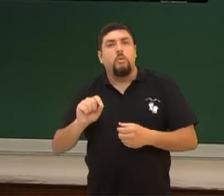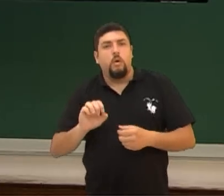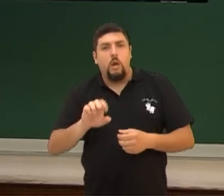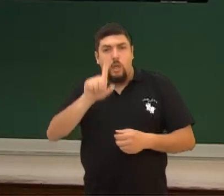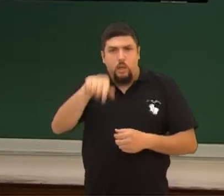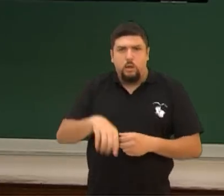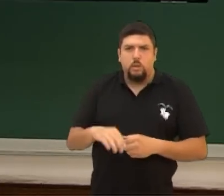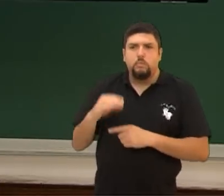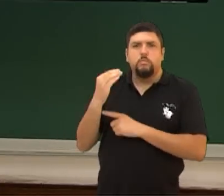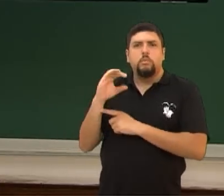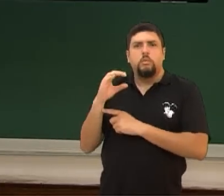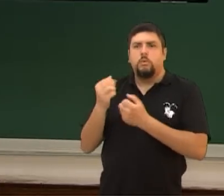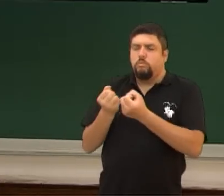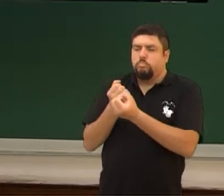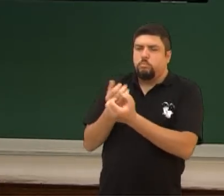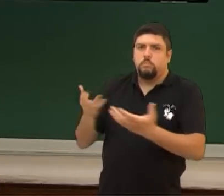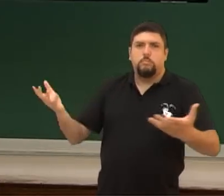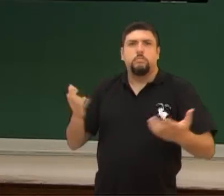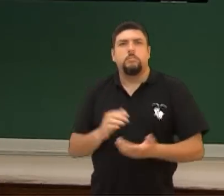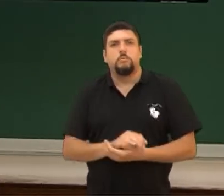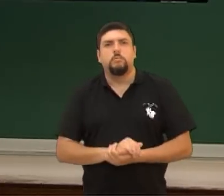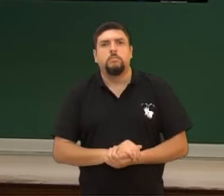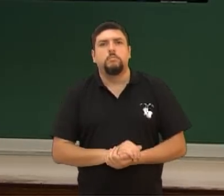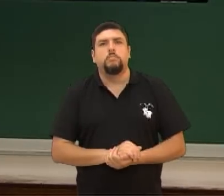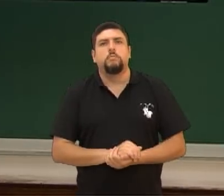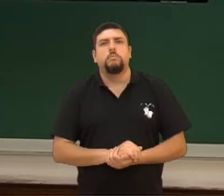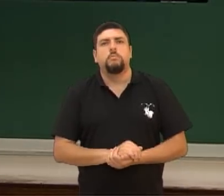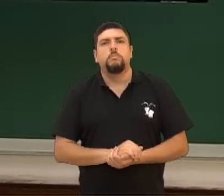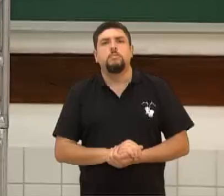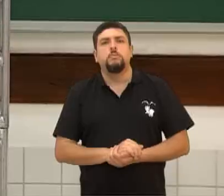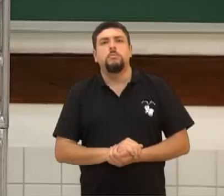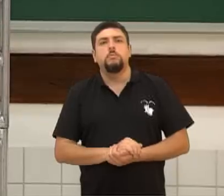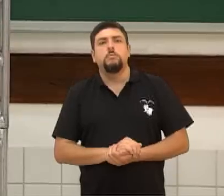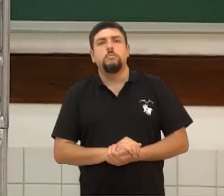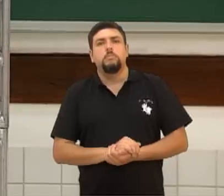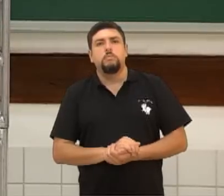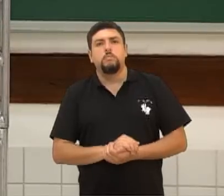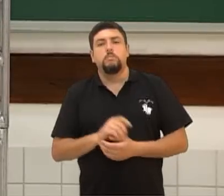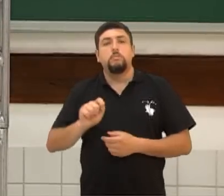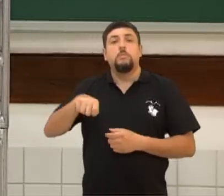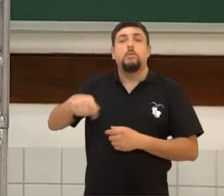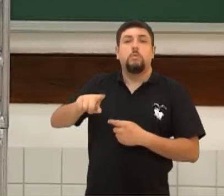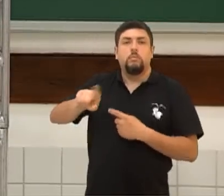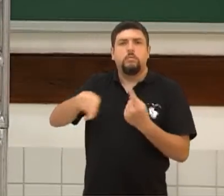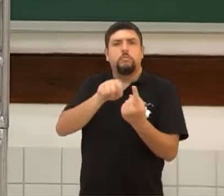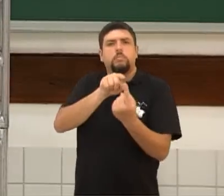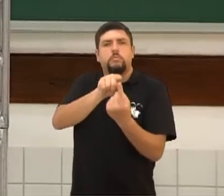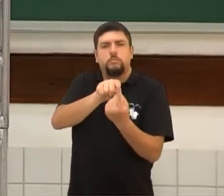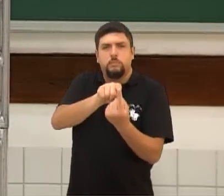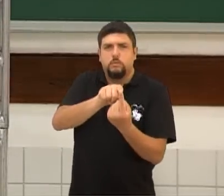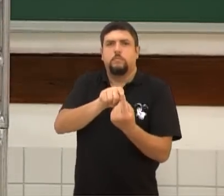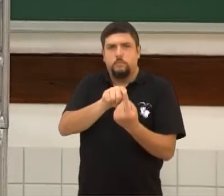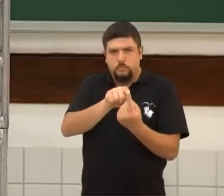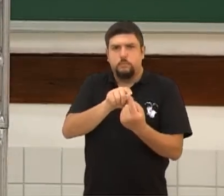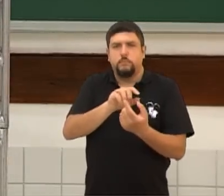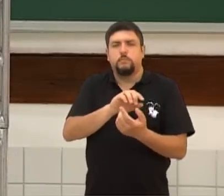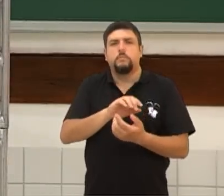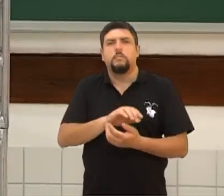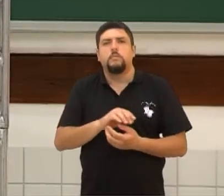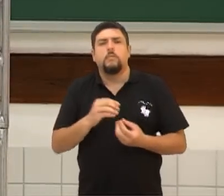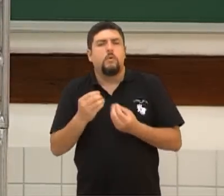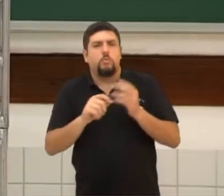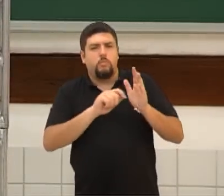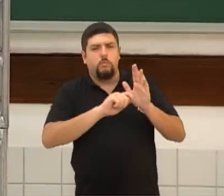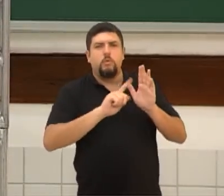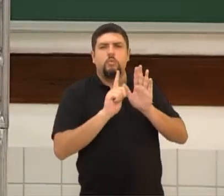modo geral. Tranquilo? Sobre a finalidade, então observe aqui comigo a finalidade do